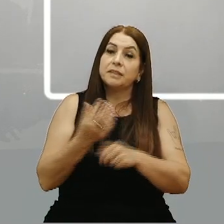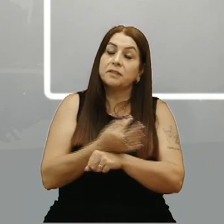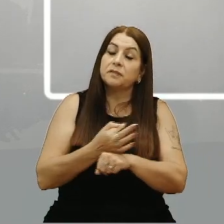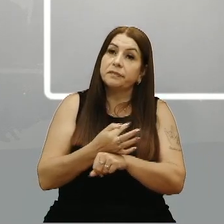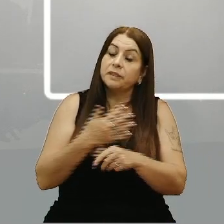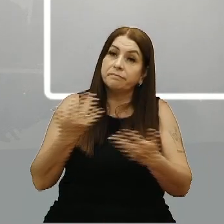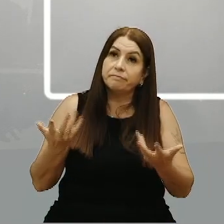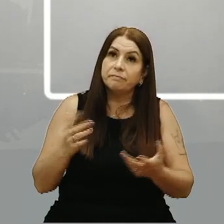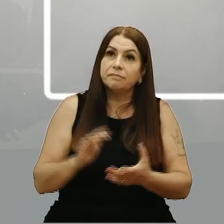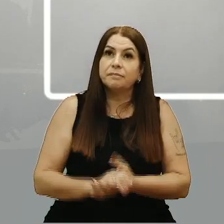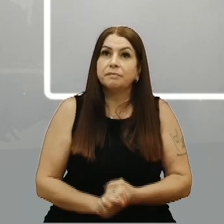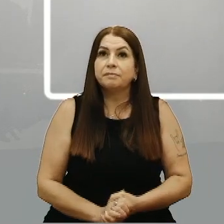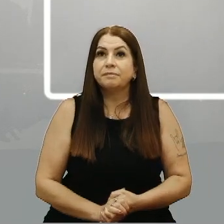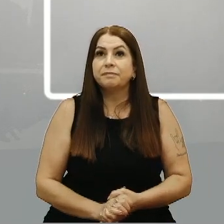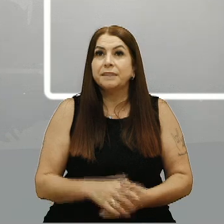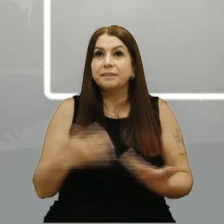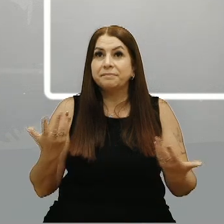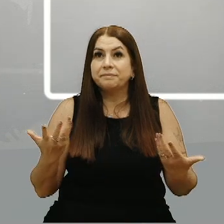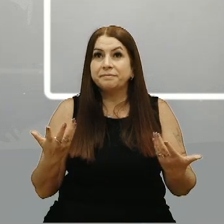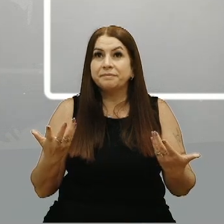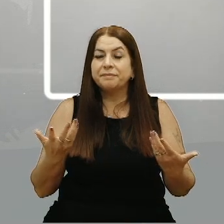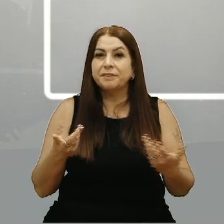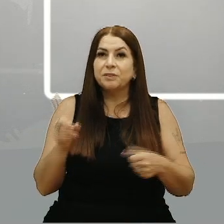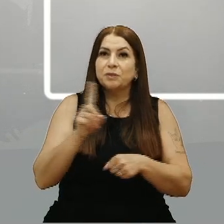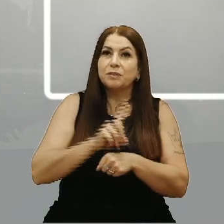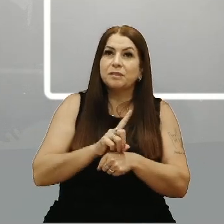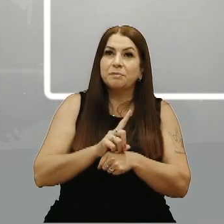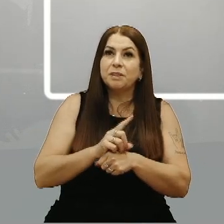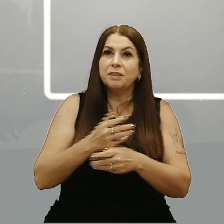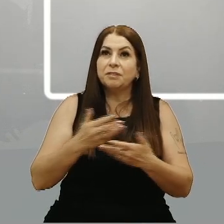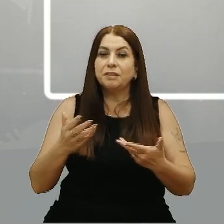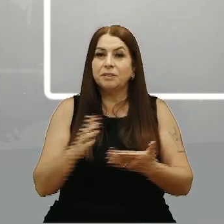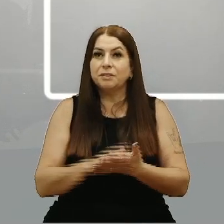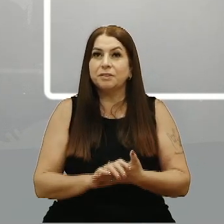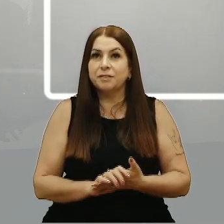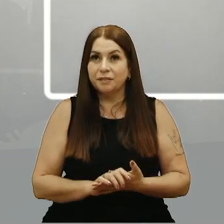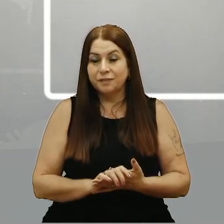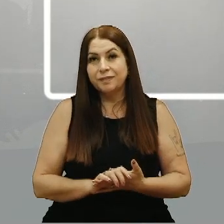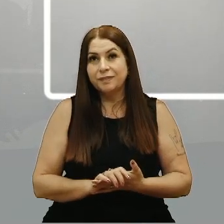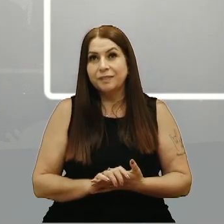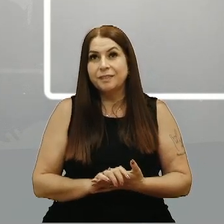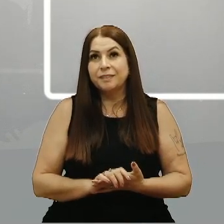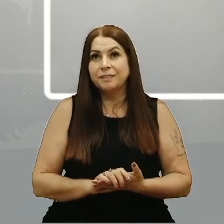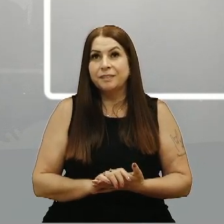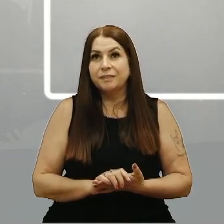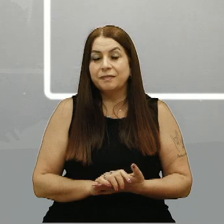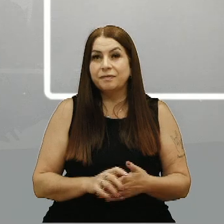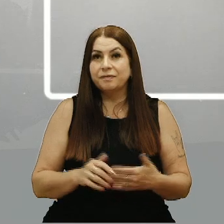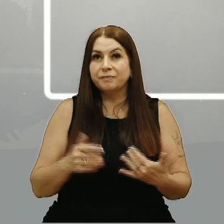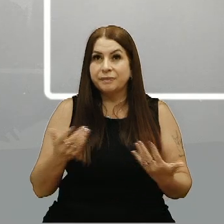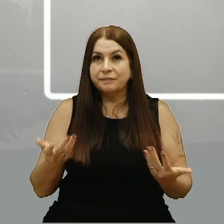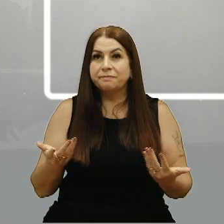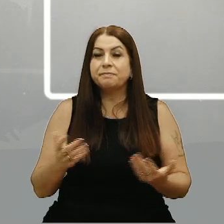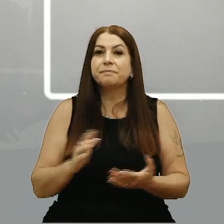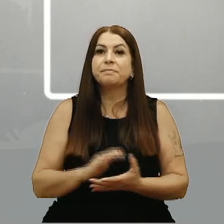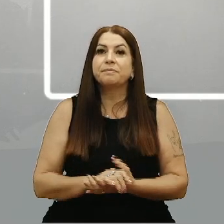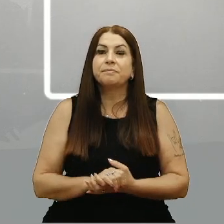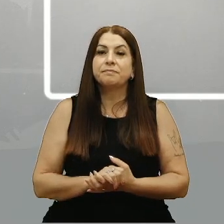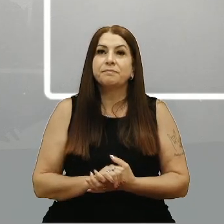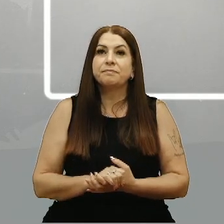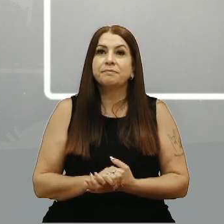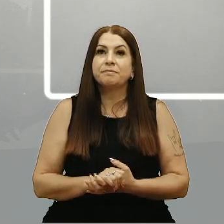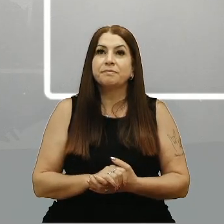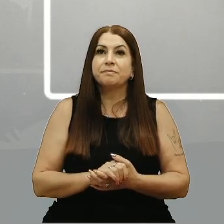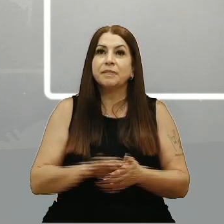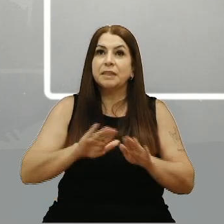mas enfim, faz parte, né? Tirar uns diazinhos da gente participar. Então, a